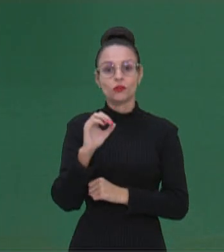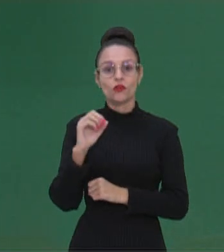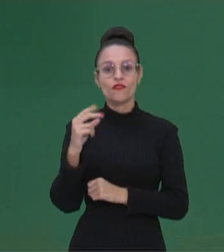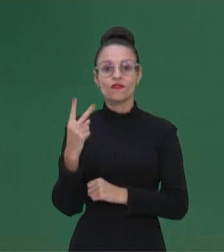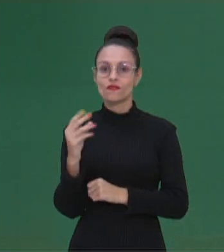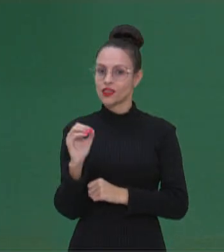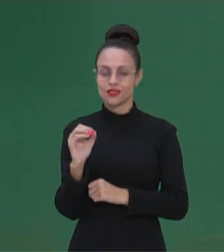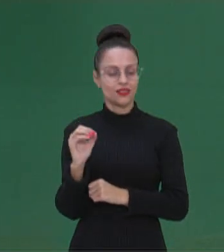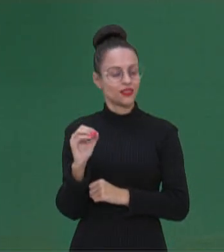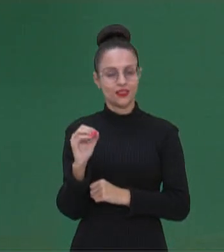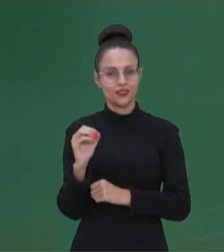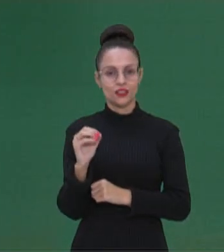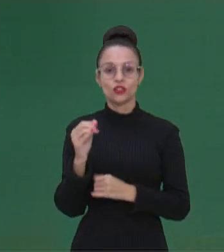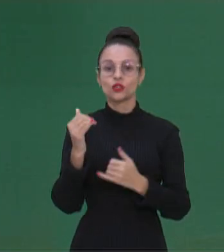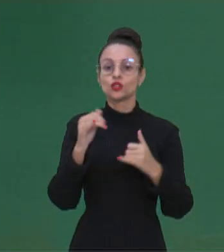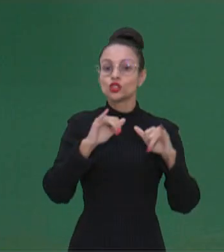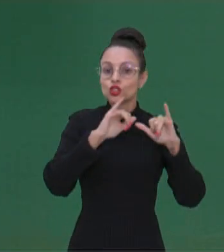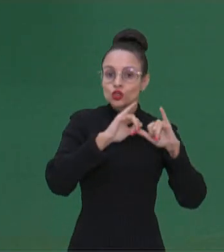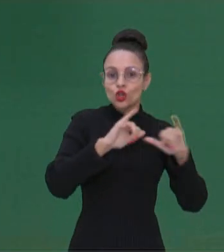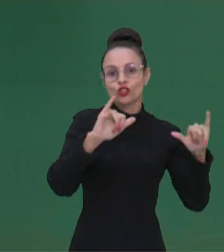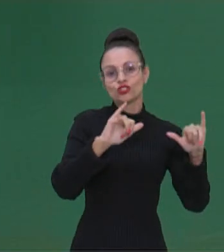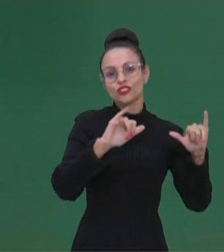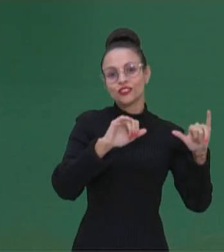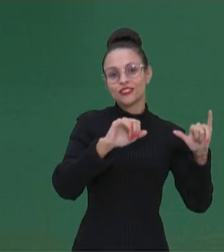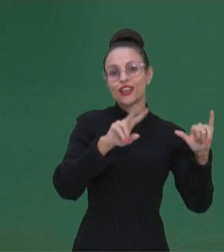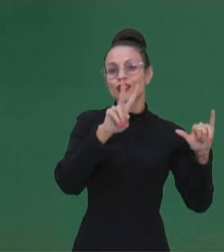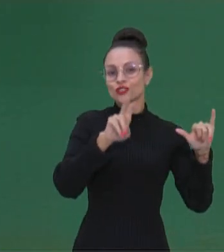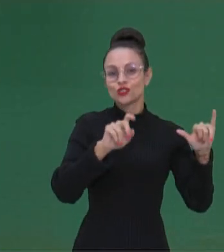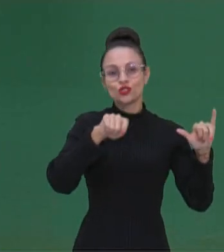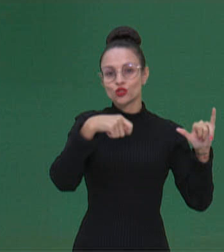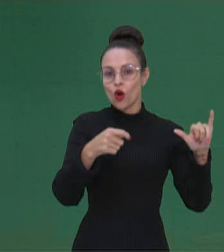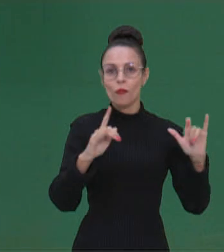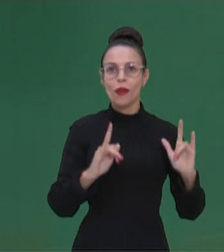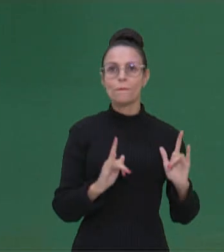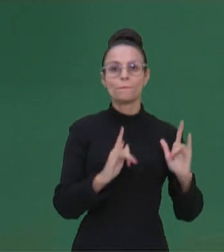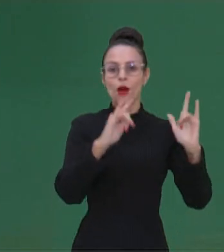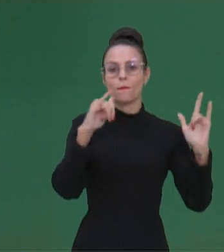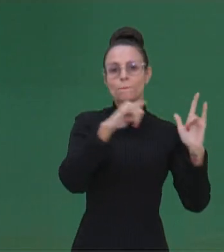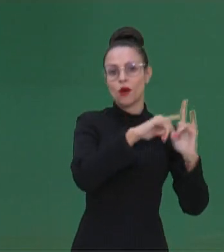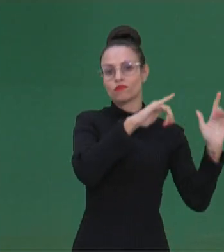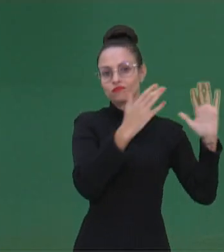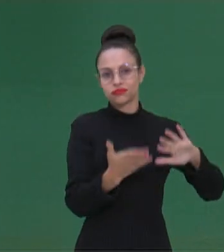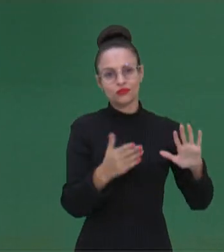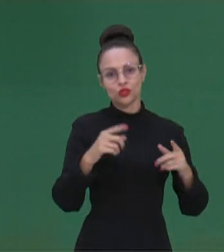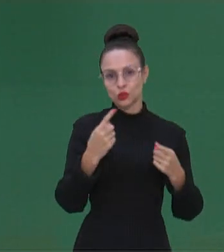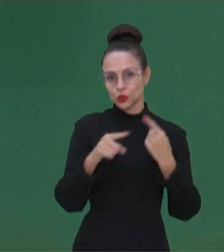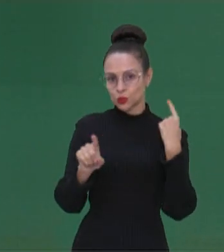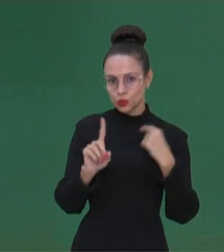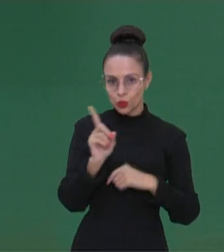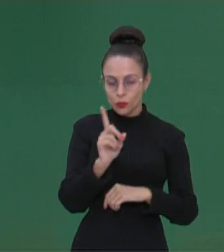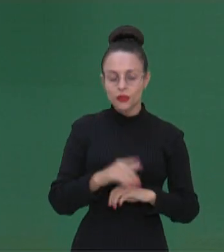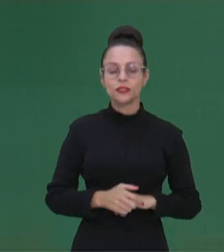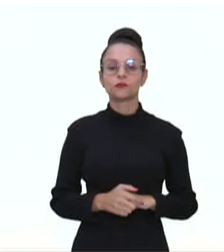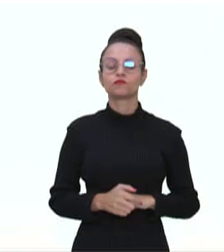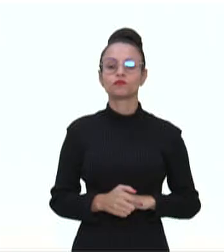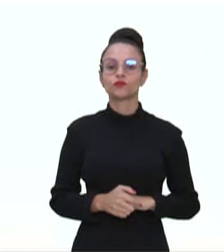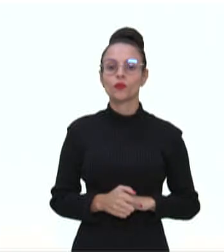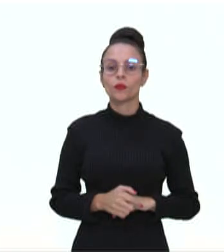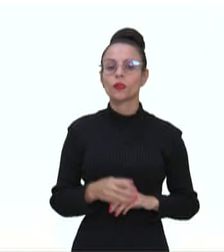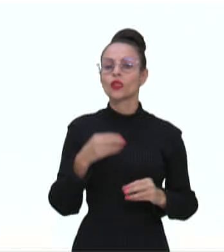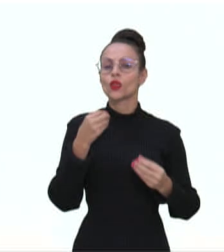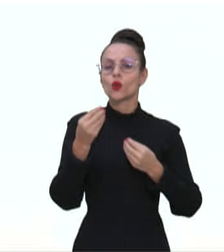né? Uma notícia sobre a queda das Torres Gêmeas. Não cabe aqui uma notícia, certo? A